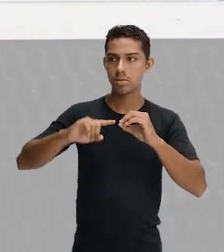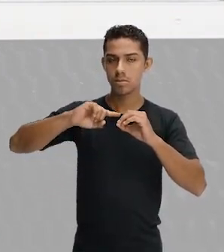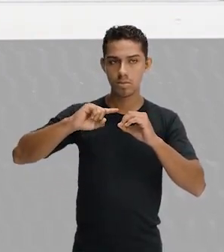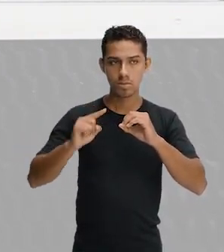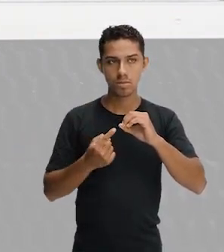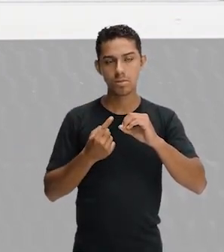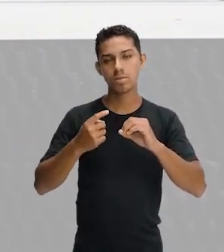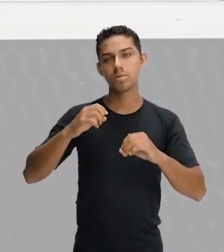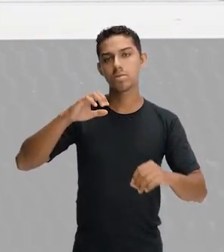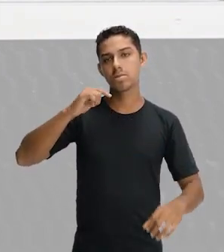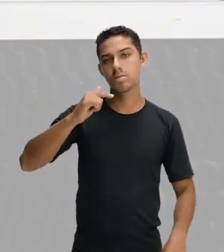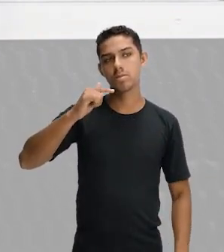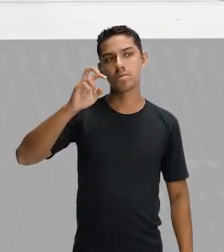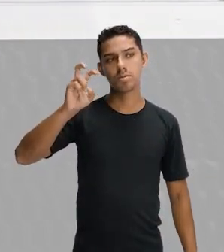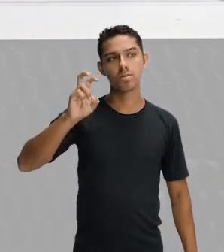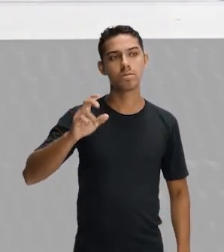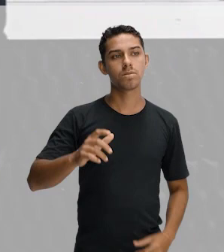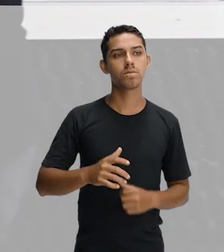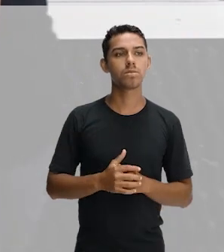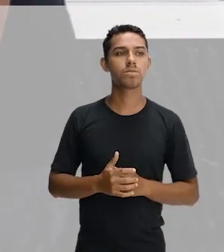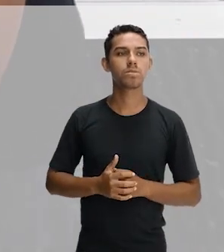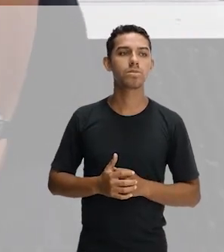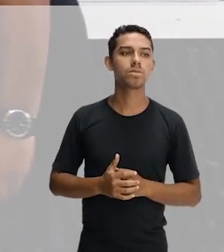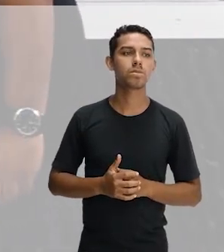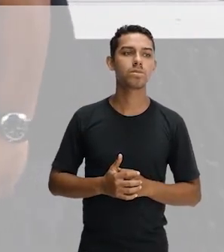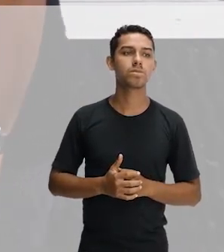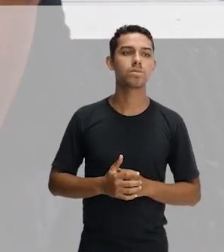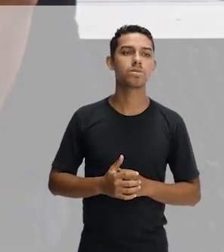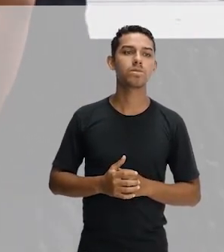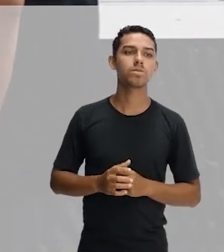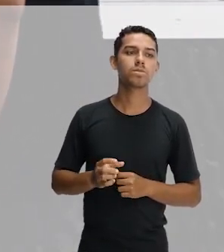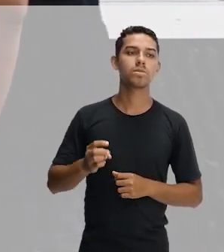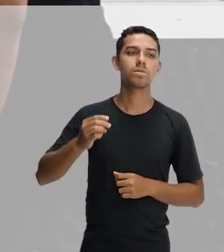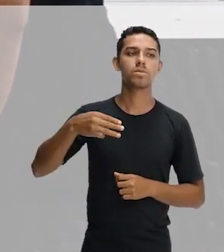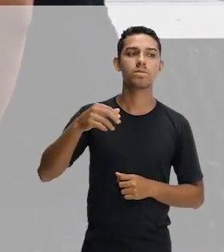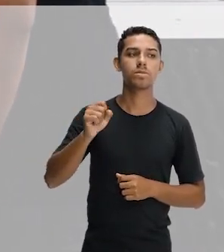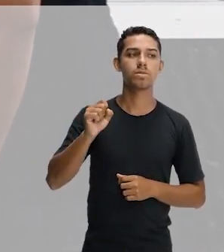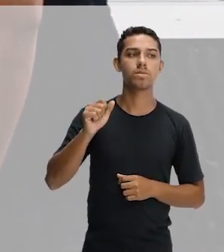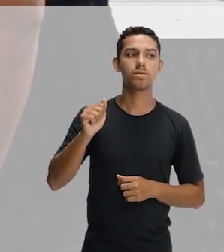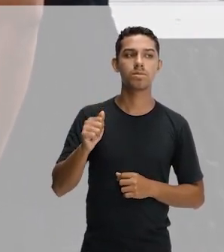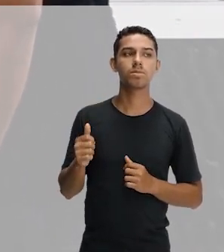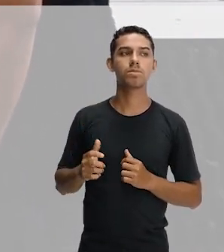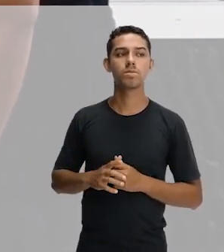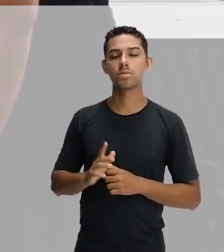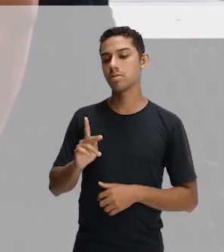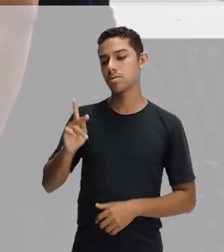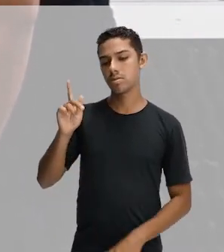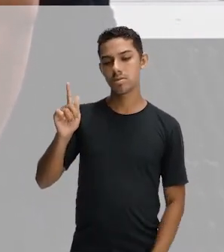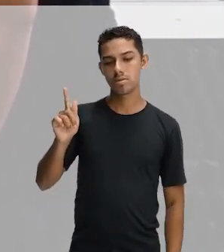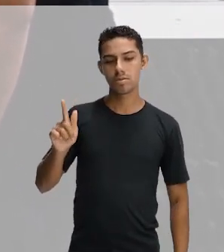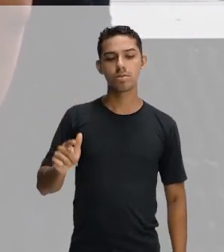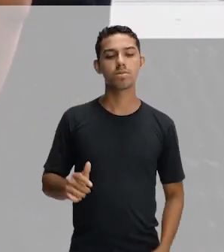0,75, né? A unidade massa, que é quilos,